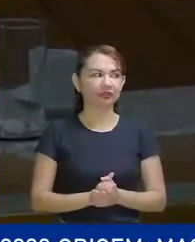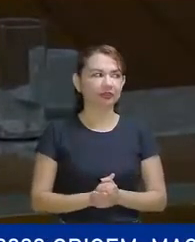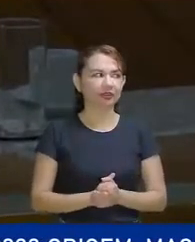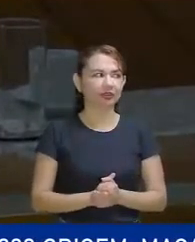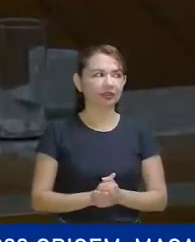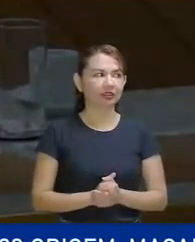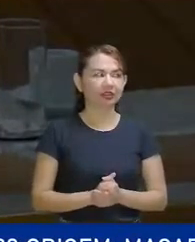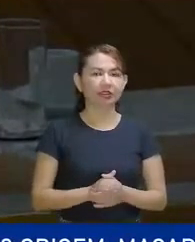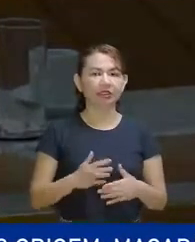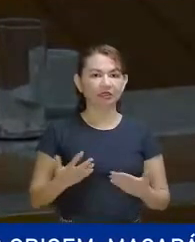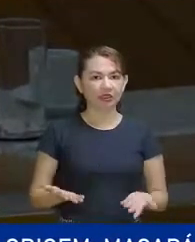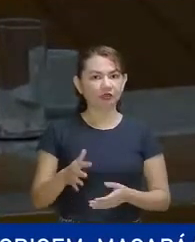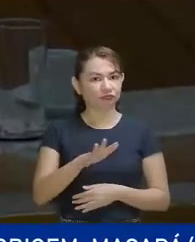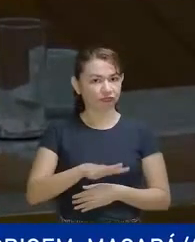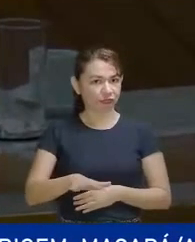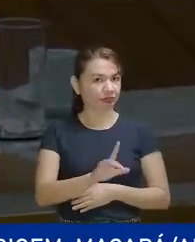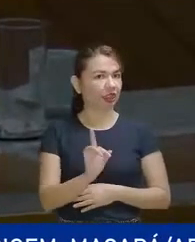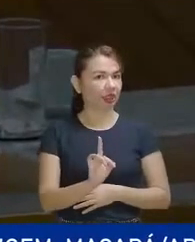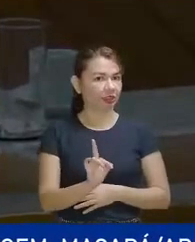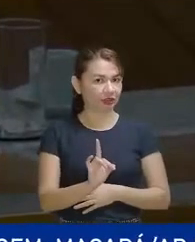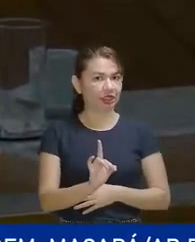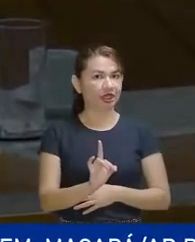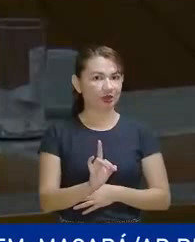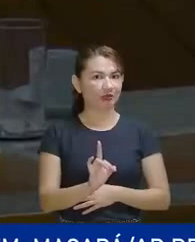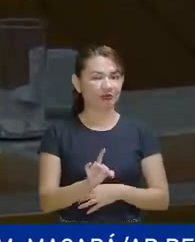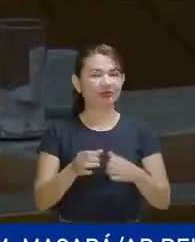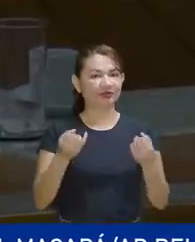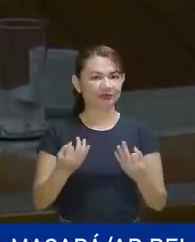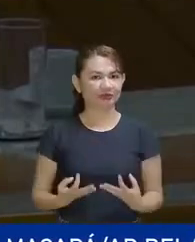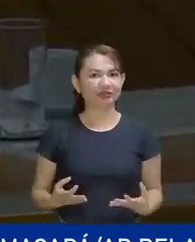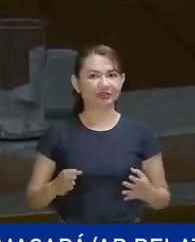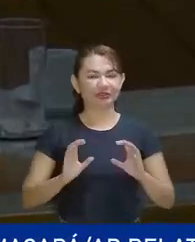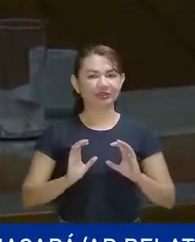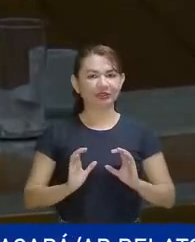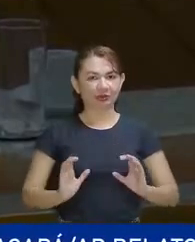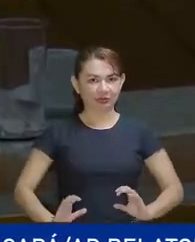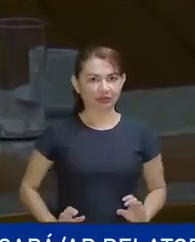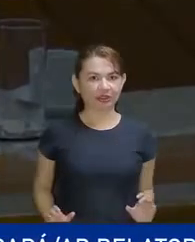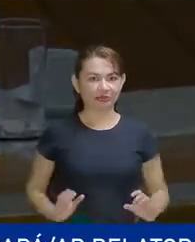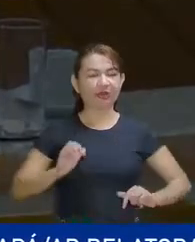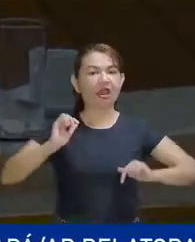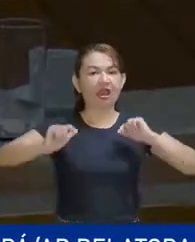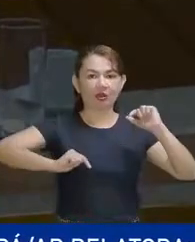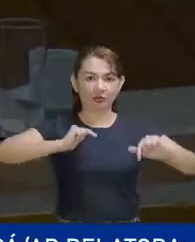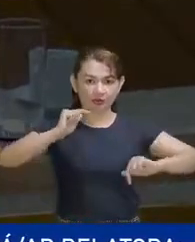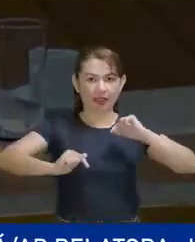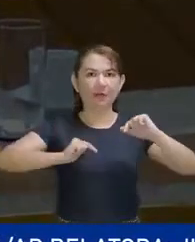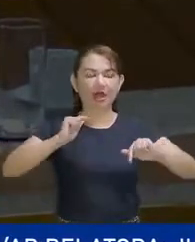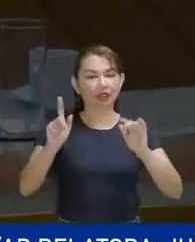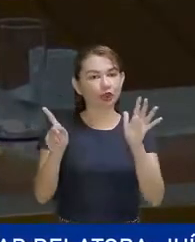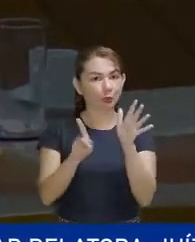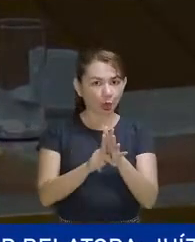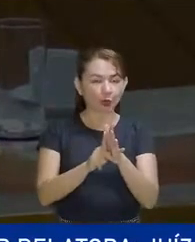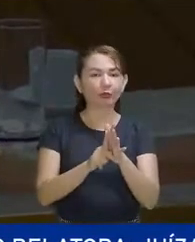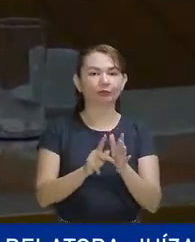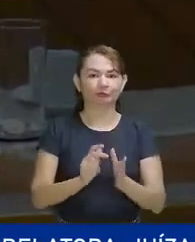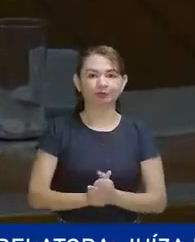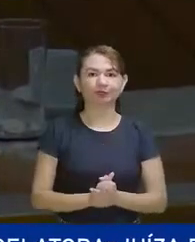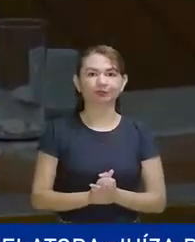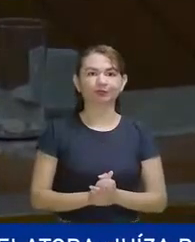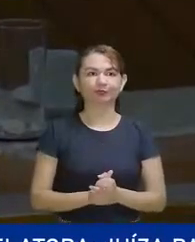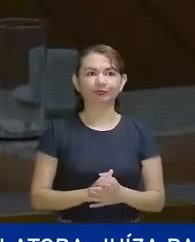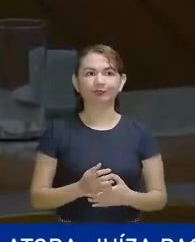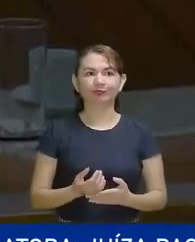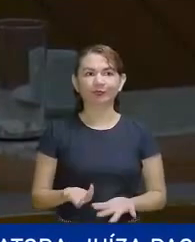são afirmações genéricas. O que se diz nesse caso de coordenadores é que o trabalho de um coordenador, ele não